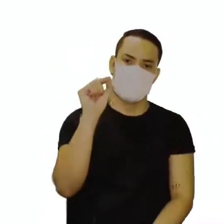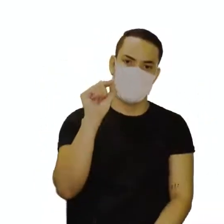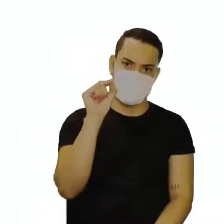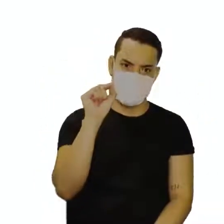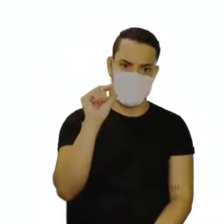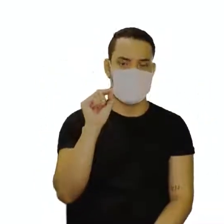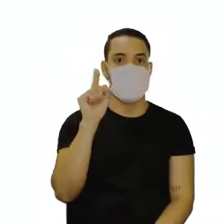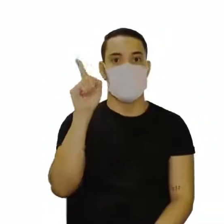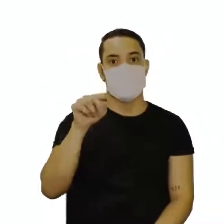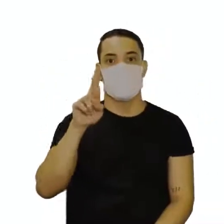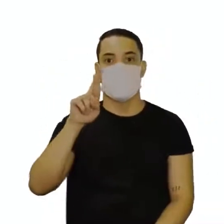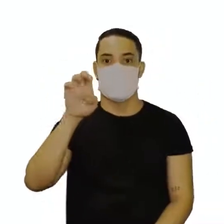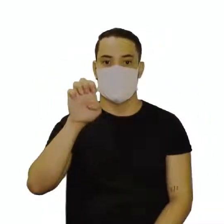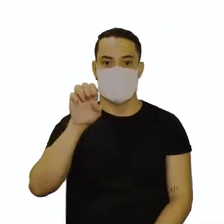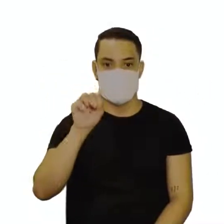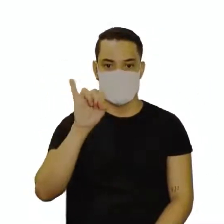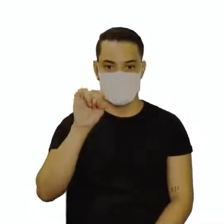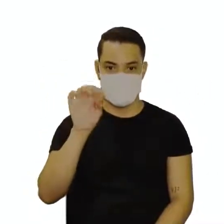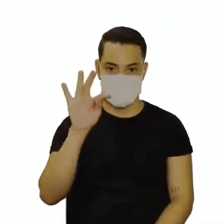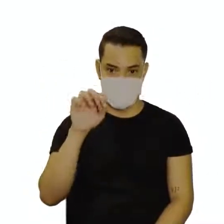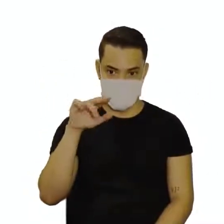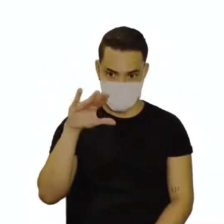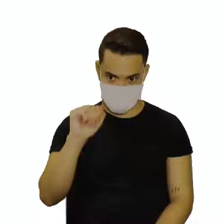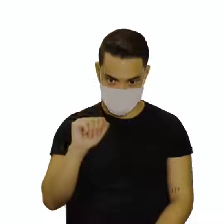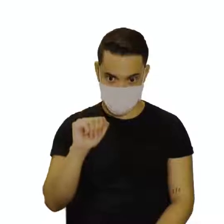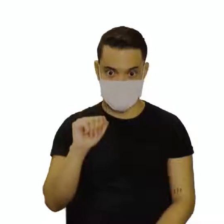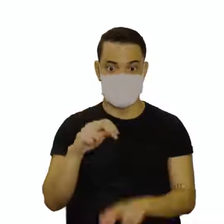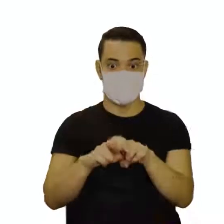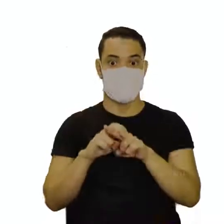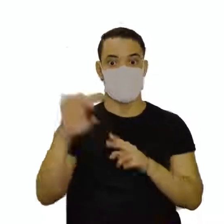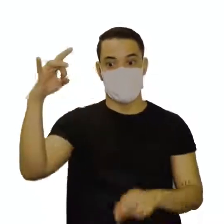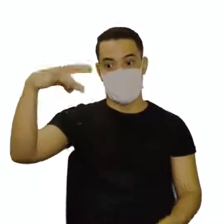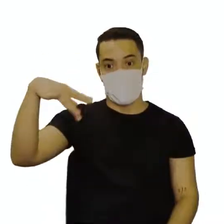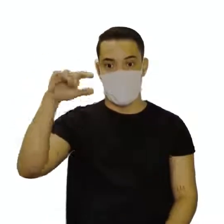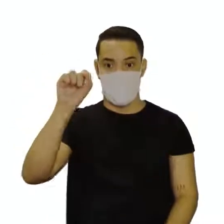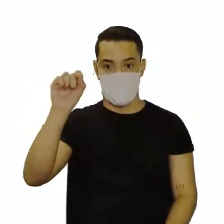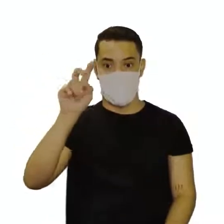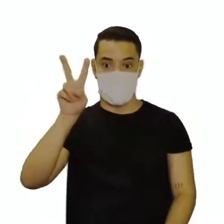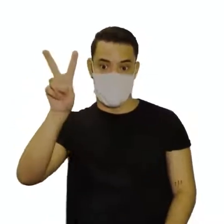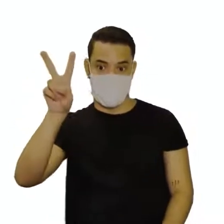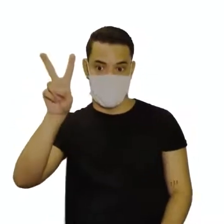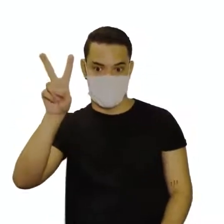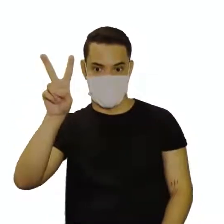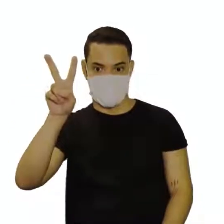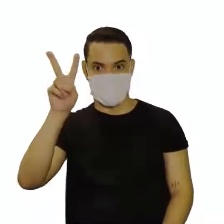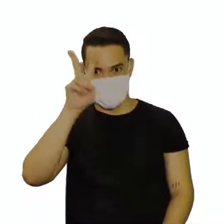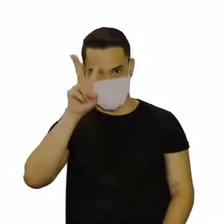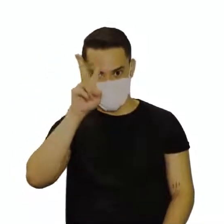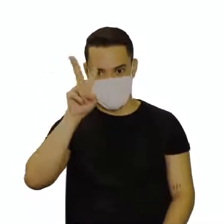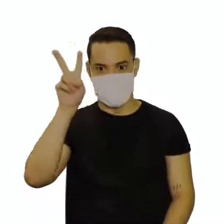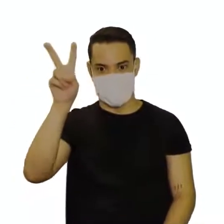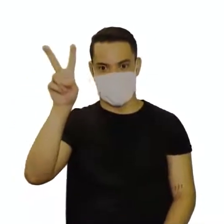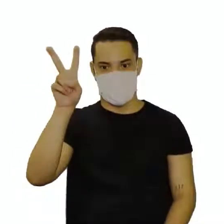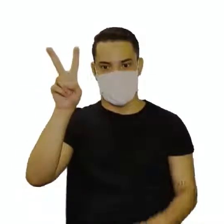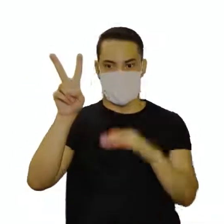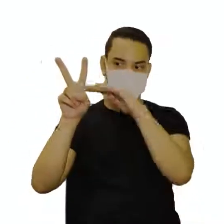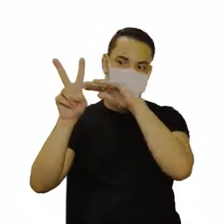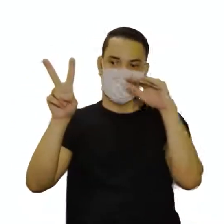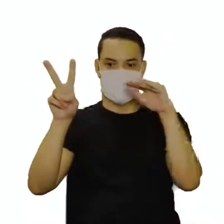Então, olha só, se eu quero a resistência, está aqui. Me sobrou, ó, V dividido por I. Viu que ficou fácil?